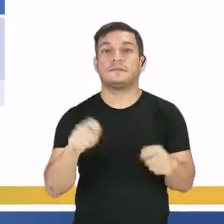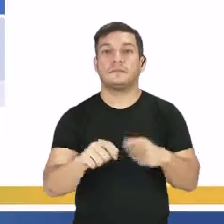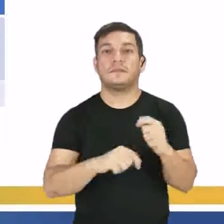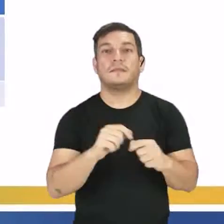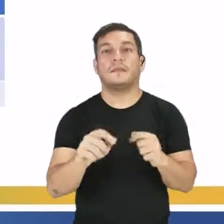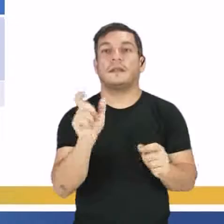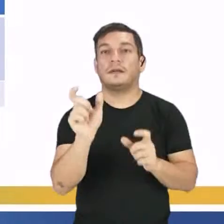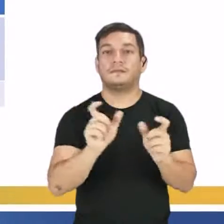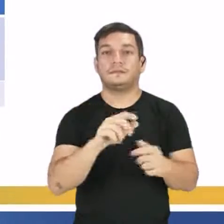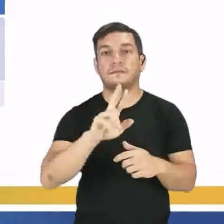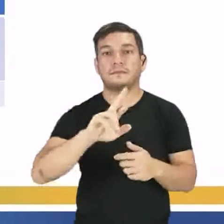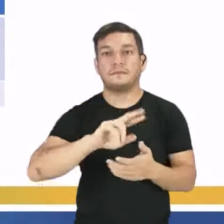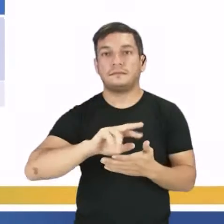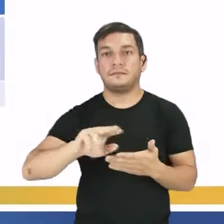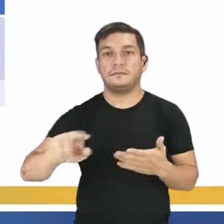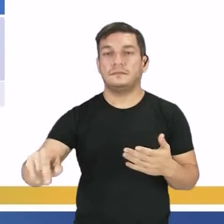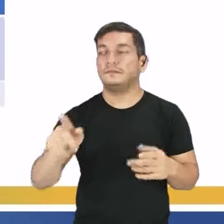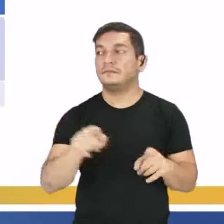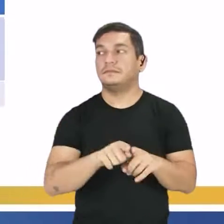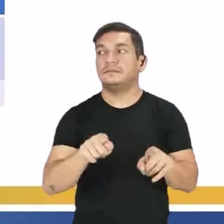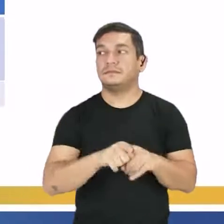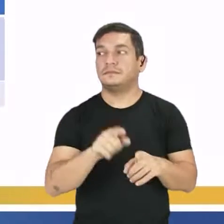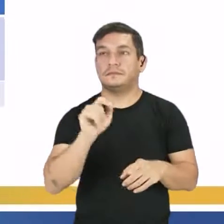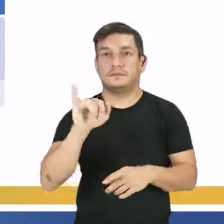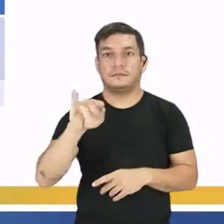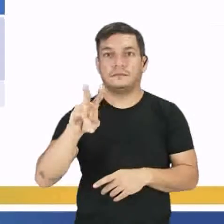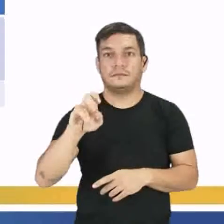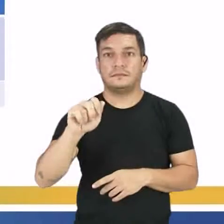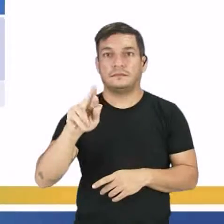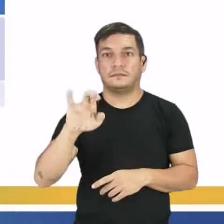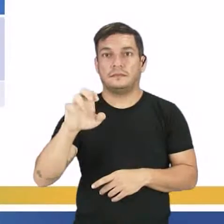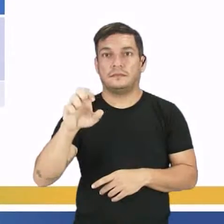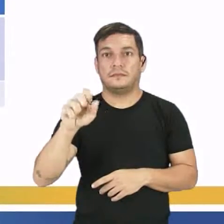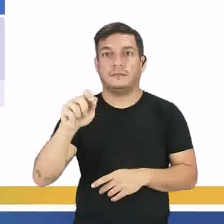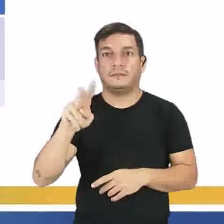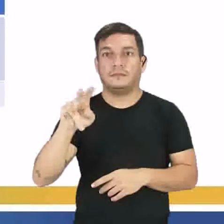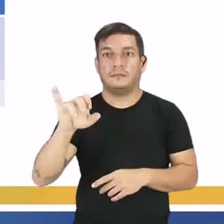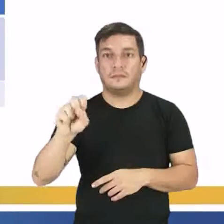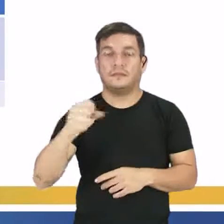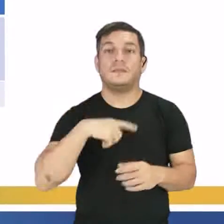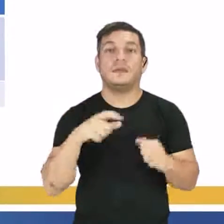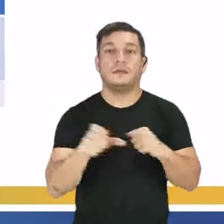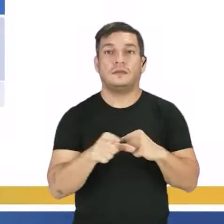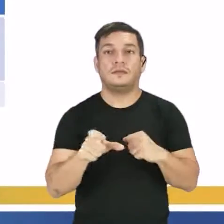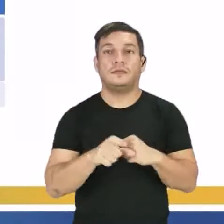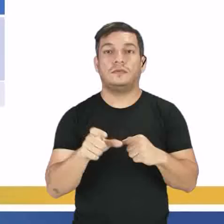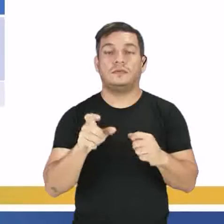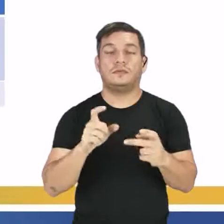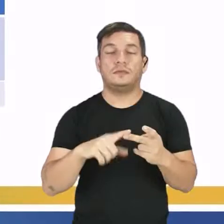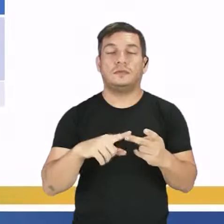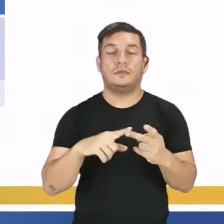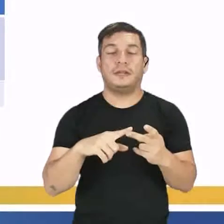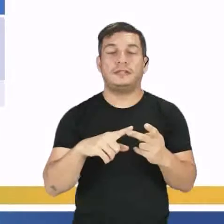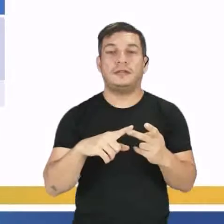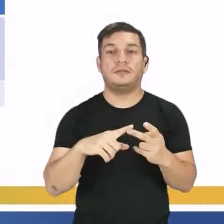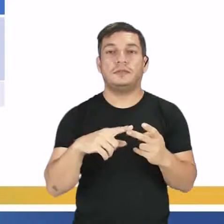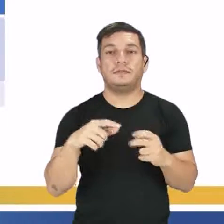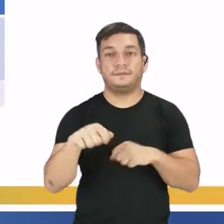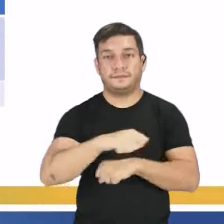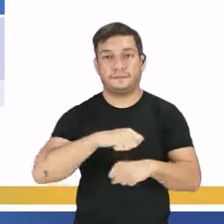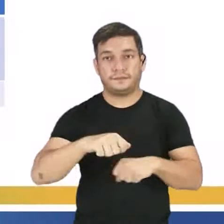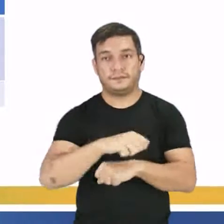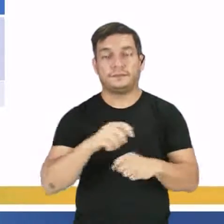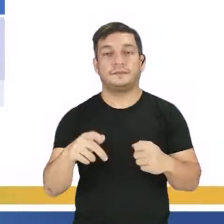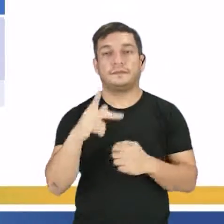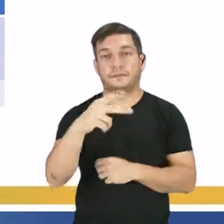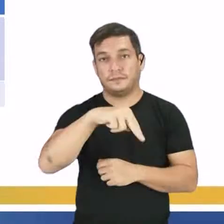palavras variáveis e invariáveis, né? Então, substantivo, adjetivo, pronome ou advérbio. Dependendo